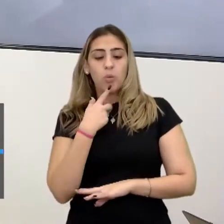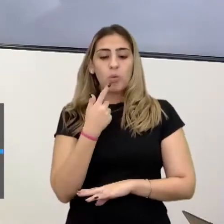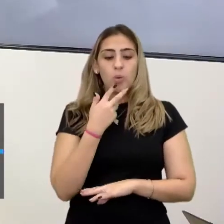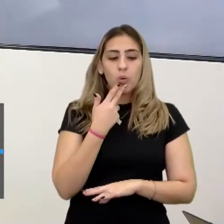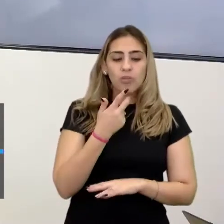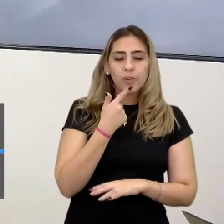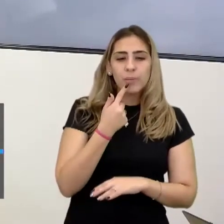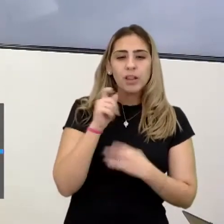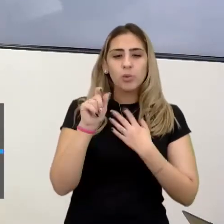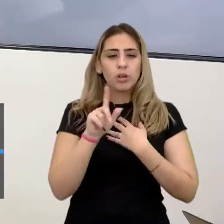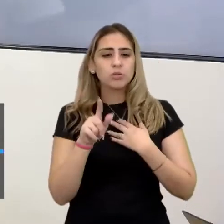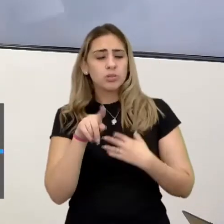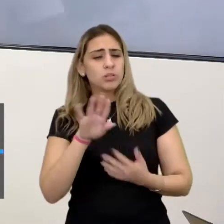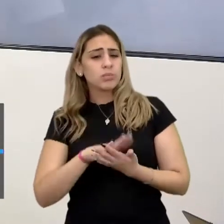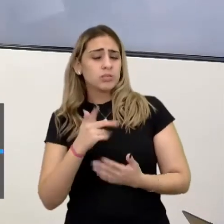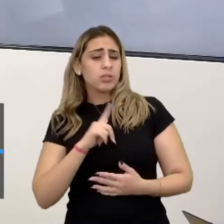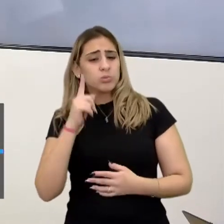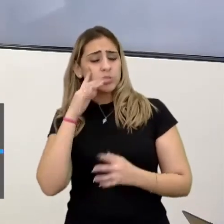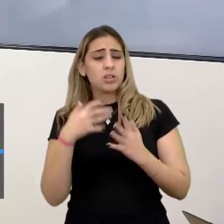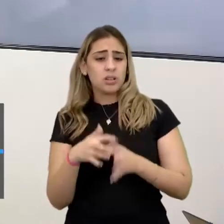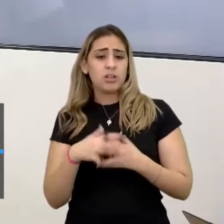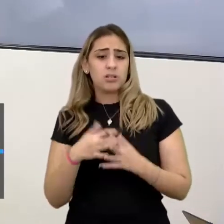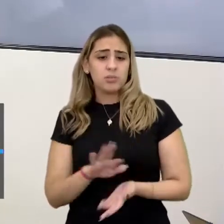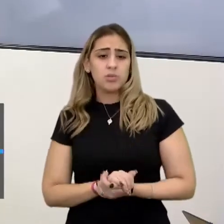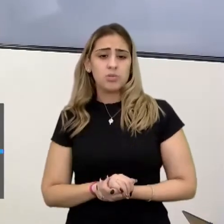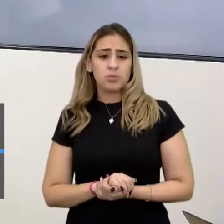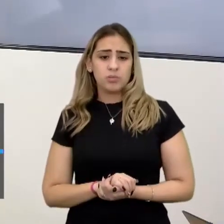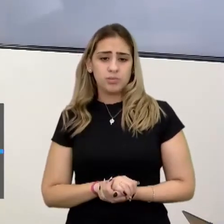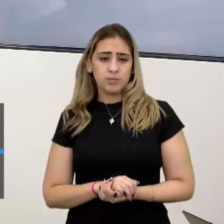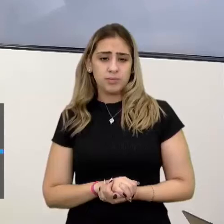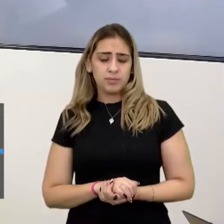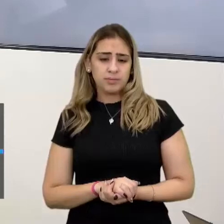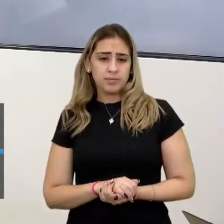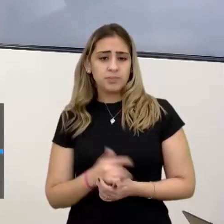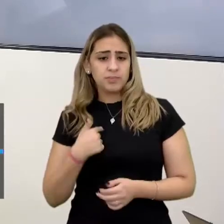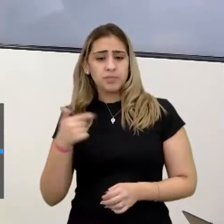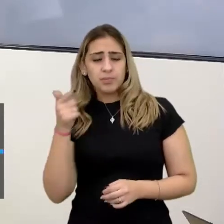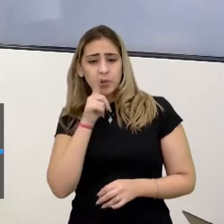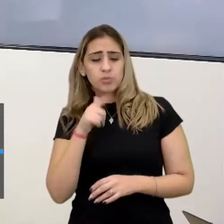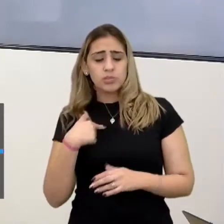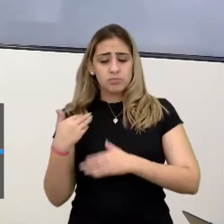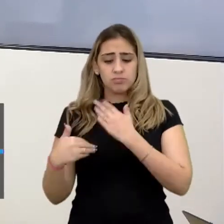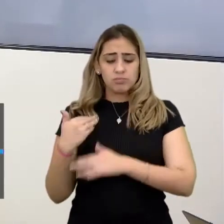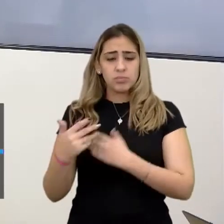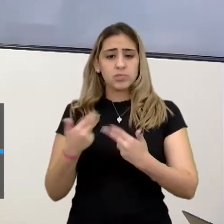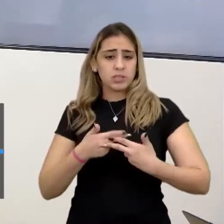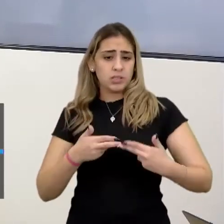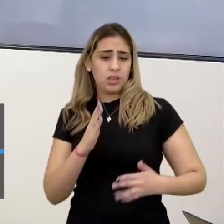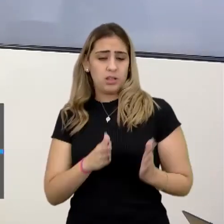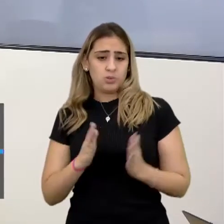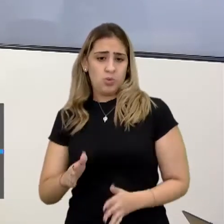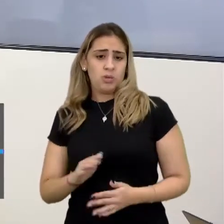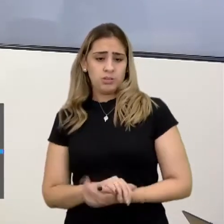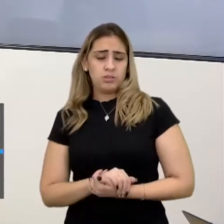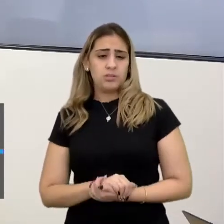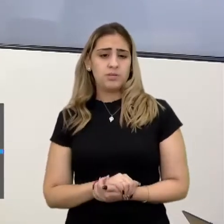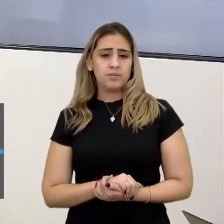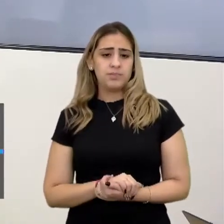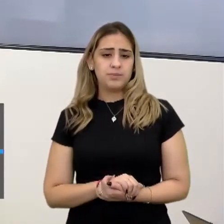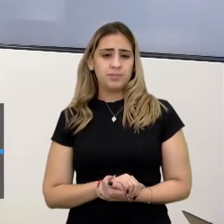vermelha, azul. Isso é uma interpretação que a gente tem no cérebro, nosso cérebro tem essa interpretação para conseguir distinguir aí certas relações aí